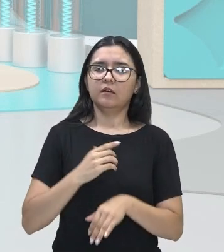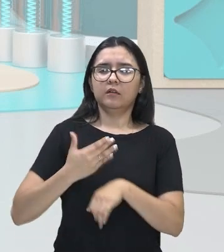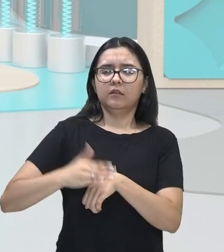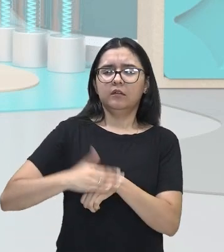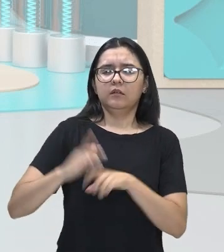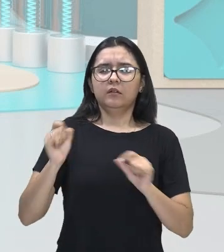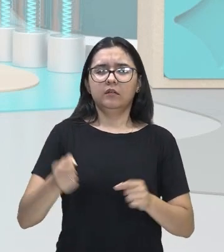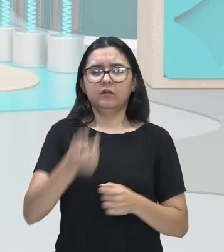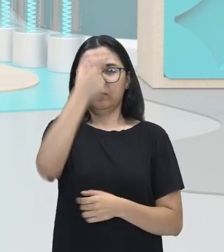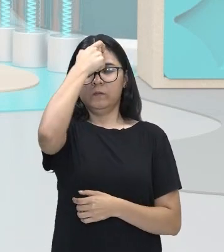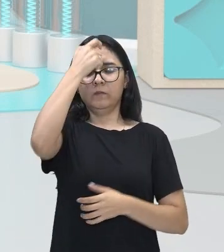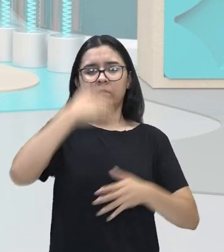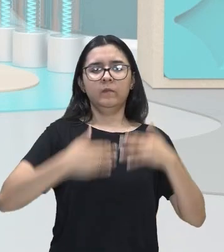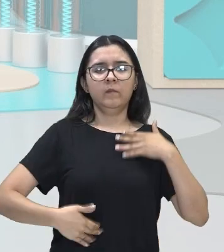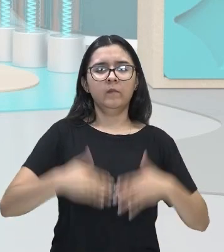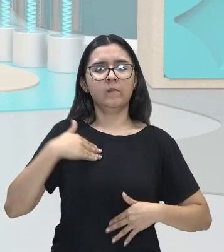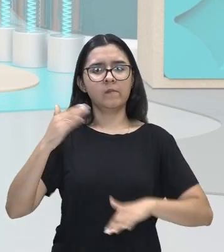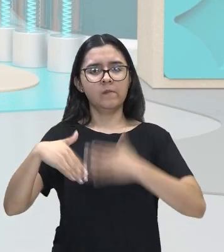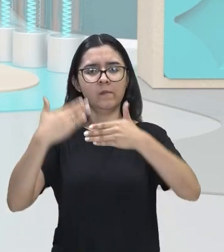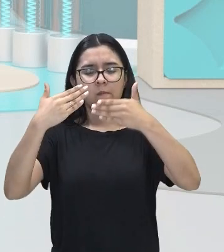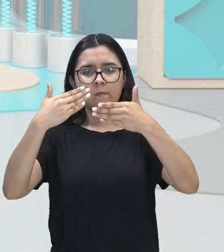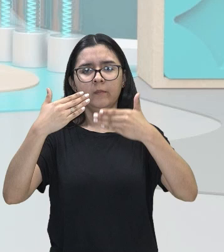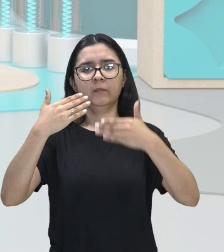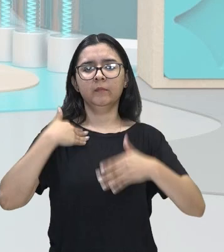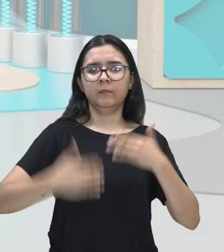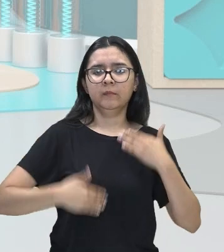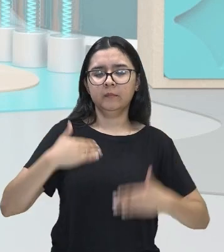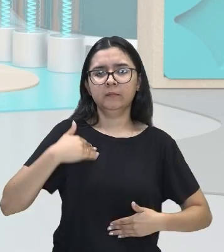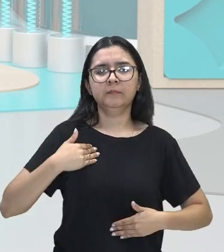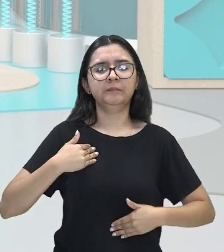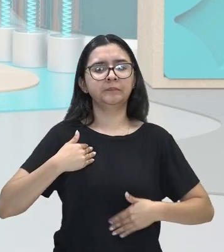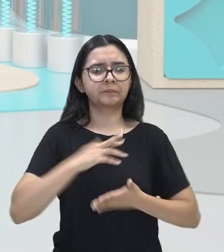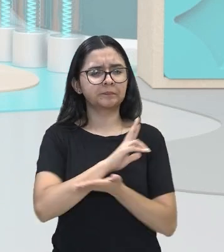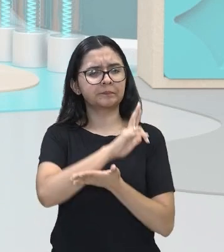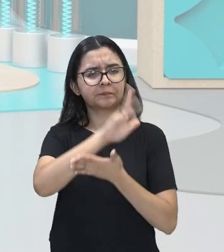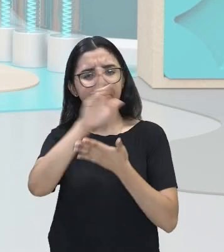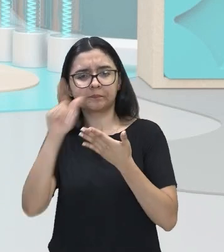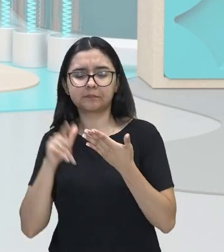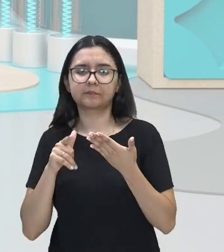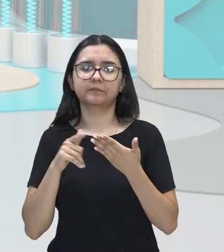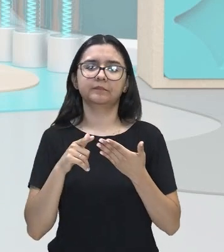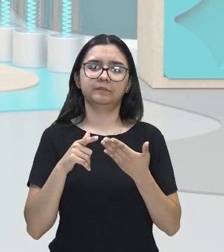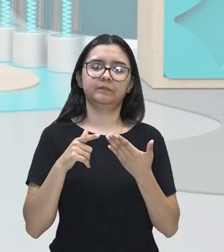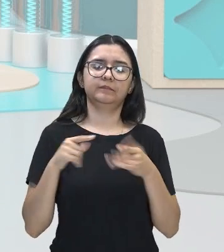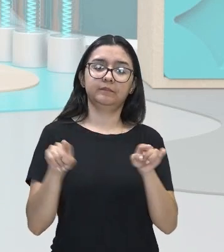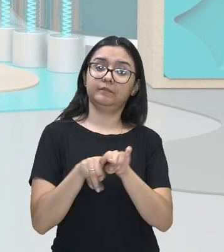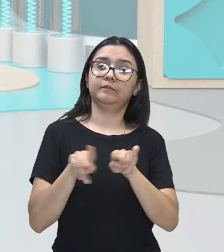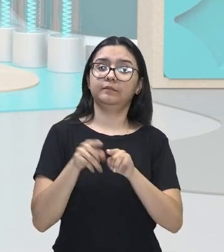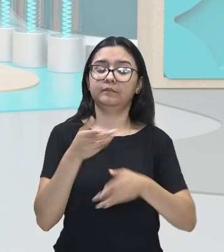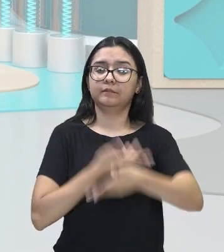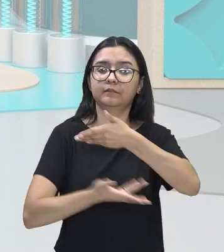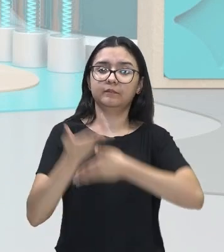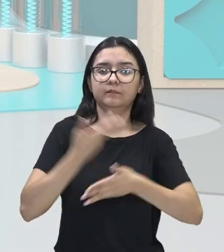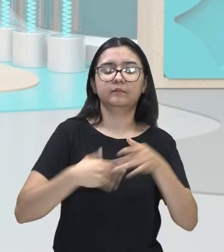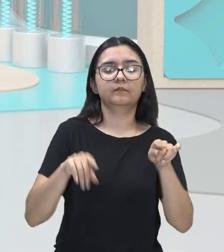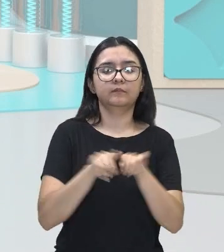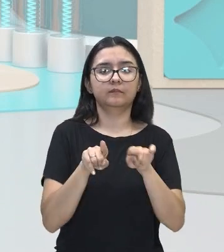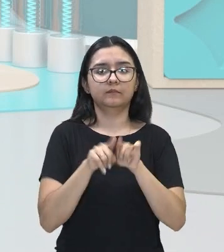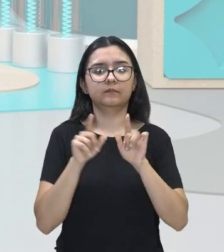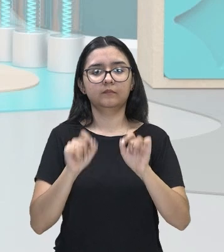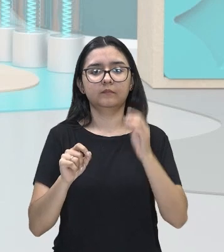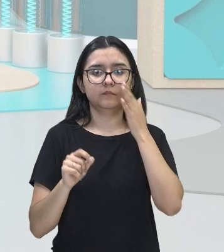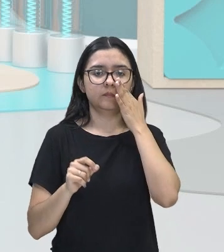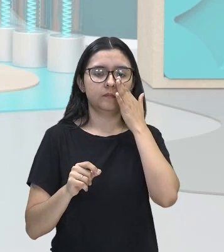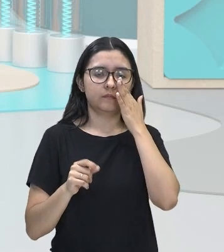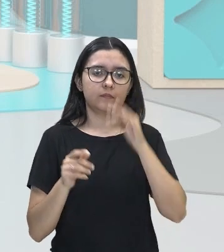consciência corporal, de desenvolver diversos aspectos em nosso corpo, como a interação social, e nos livrar, quem sabe,